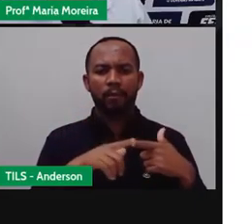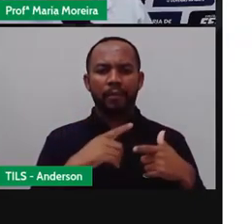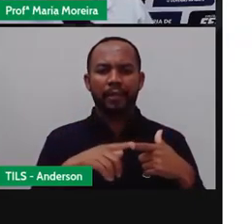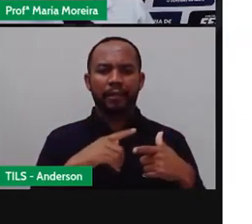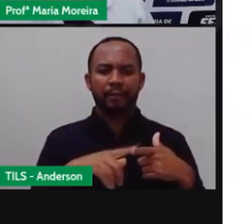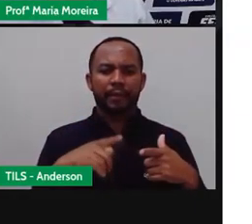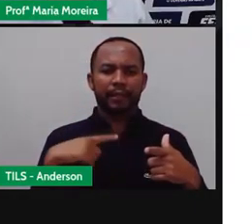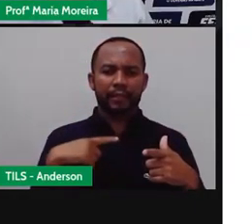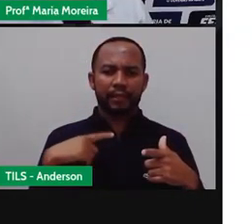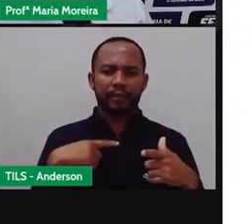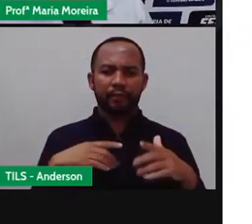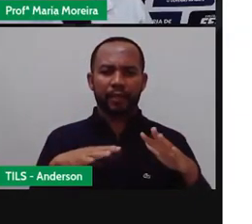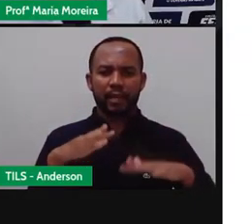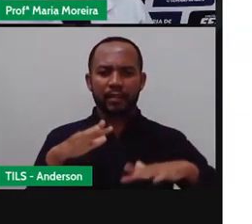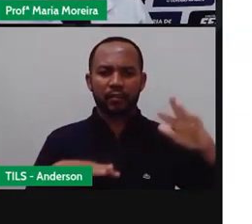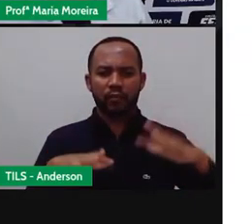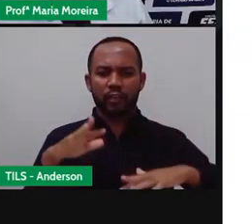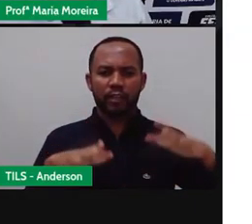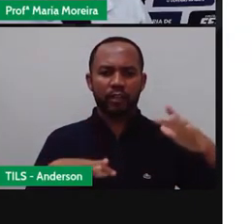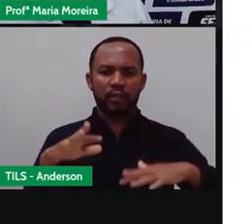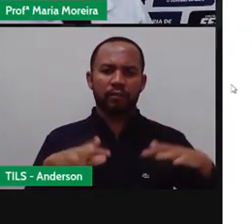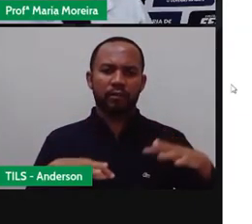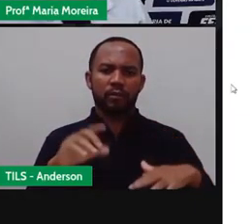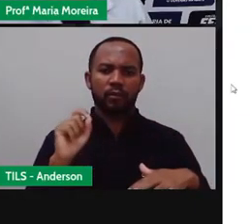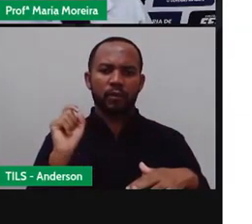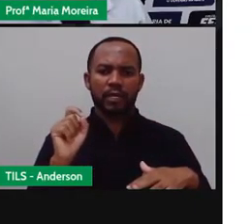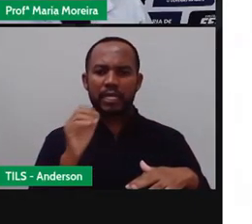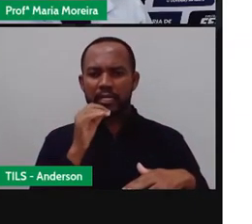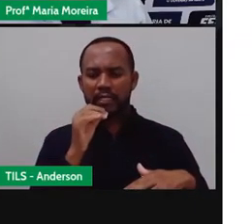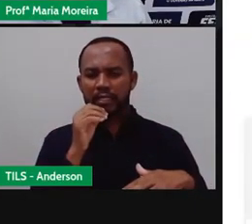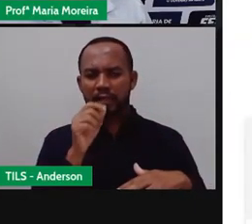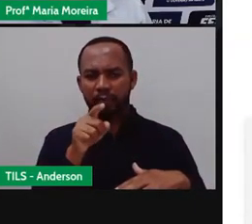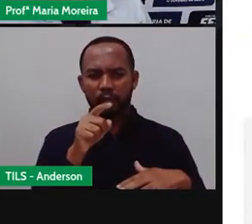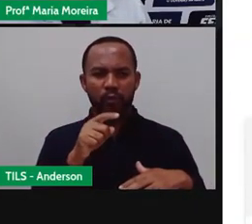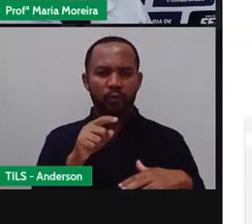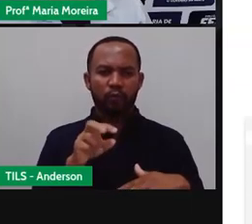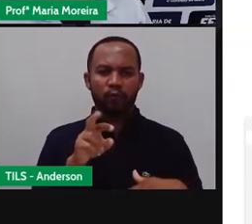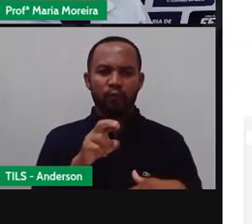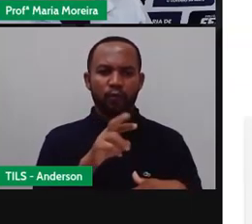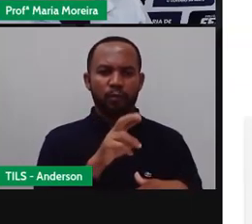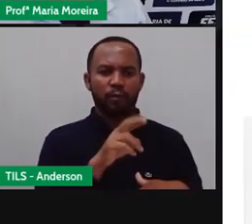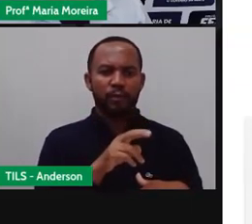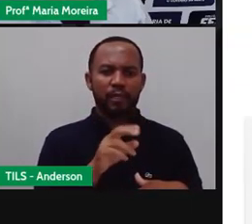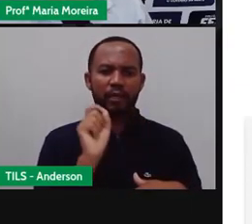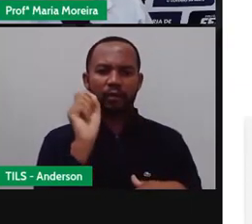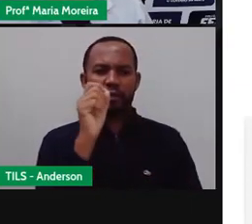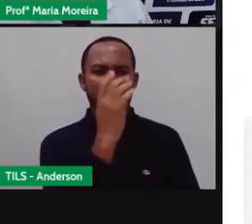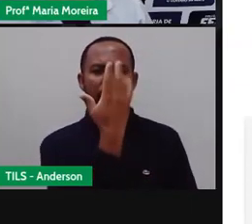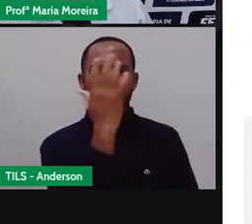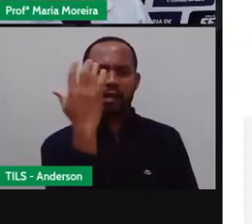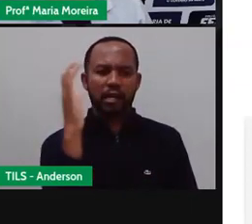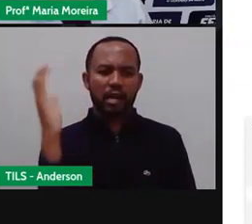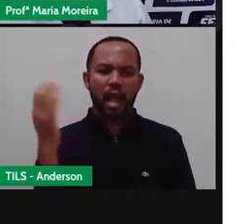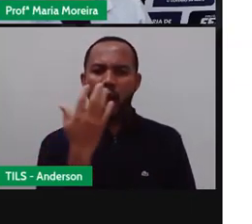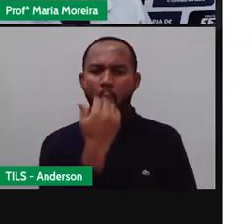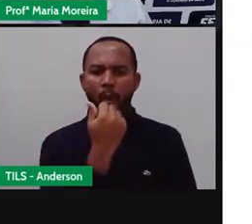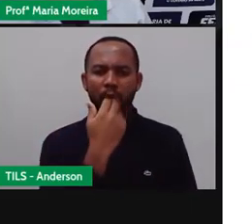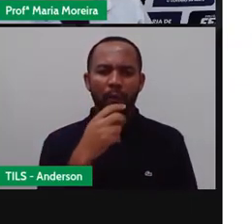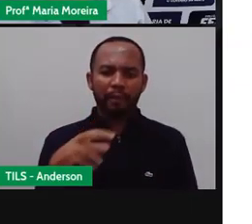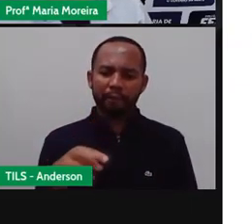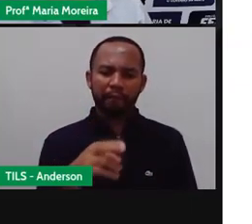trazer? Algumas formigas atacam plantas, sejam elas aí, ó, plantações,